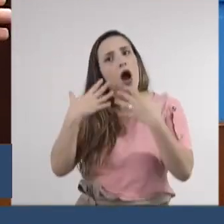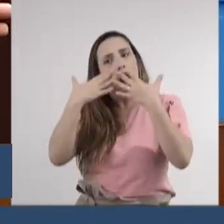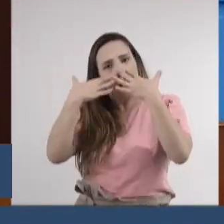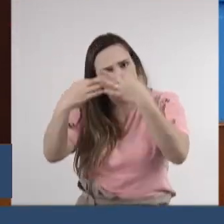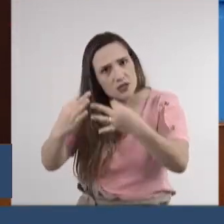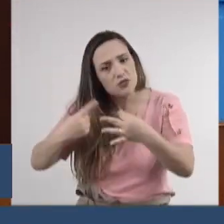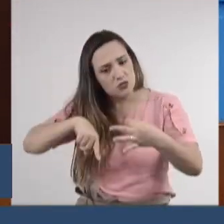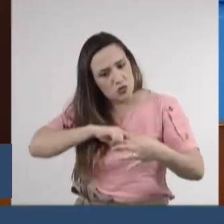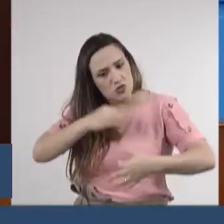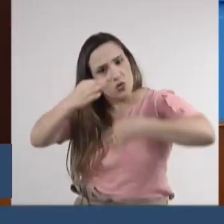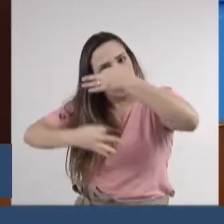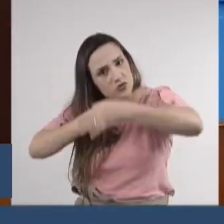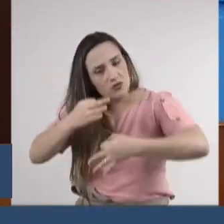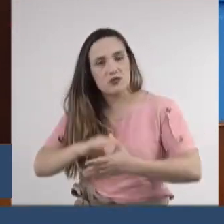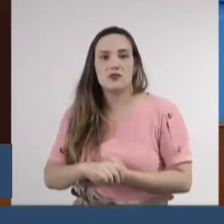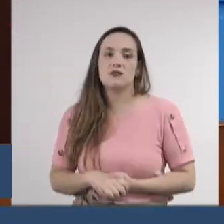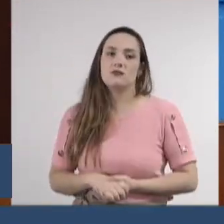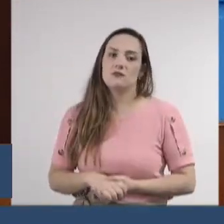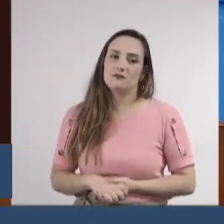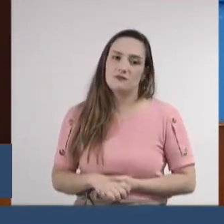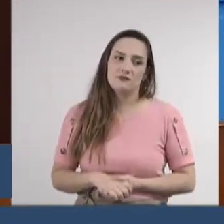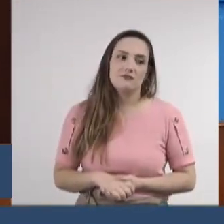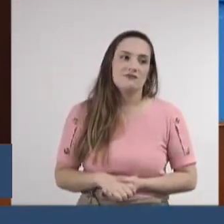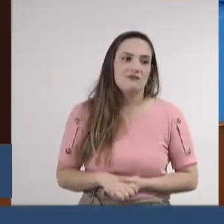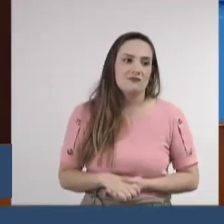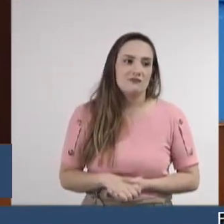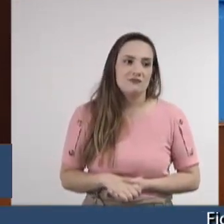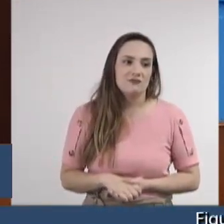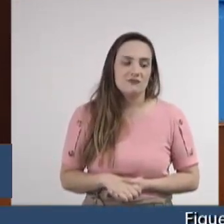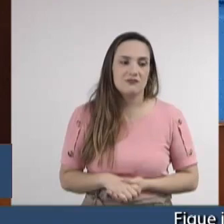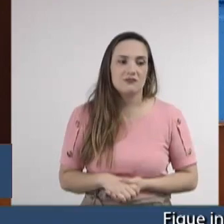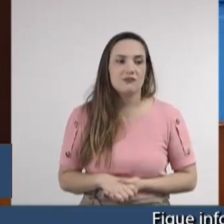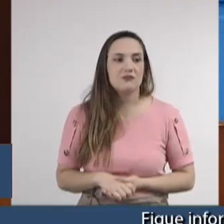NTT. E aí, senhor presidente, aqui foi muito